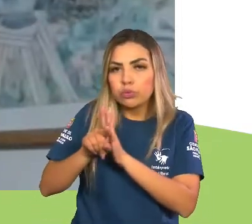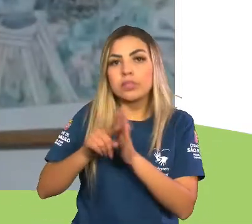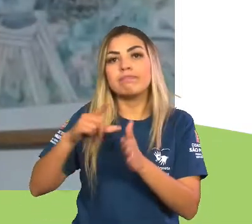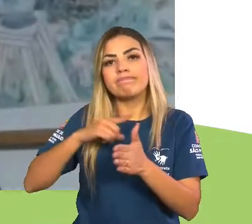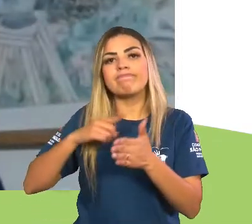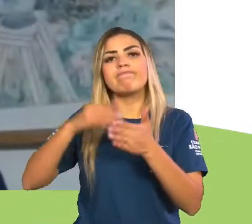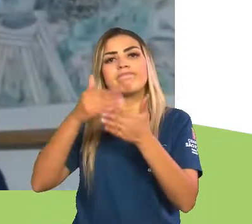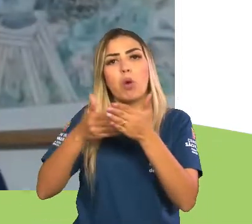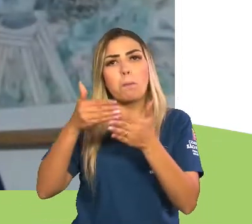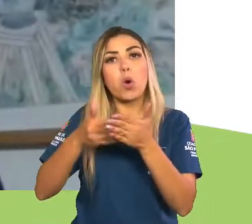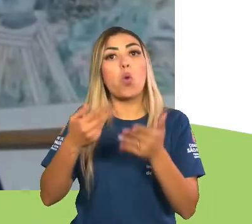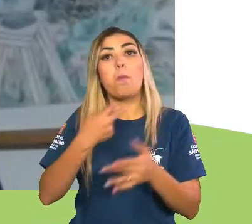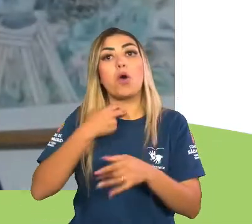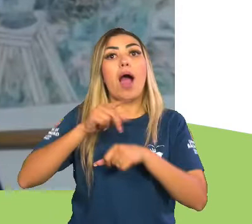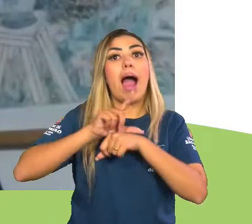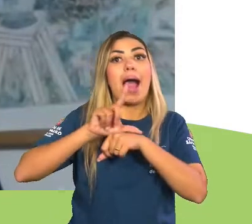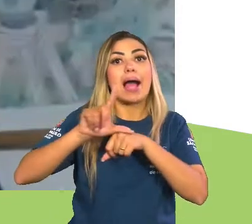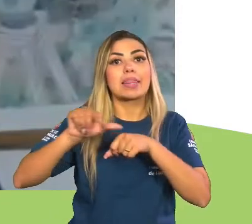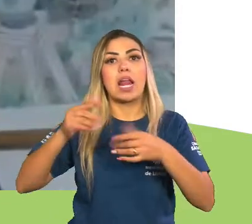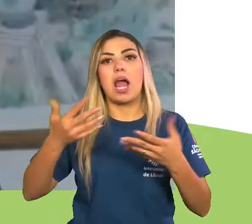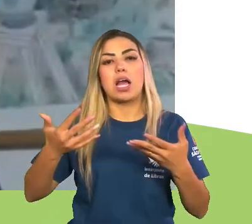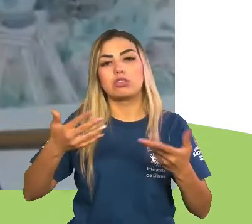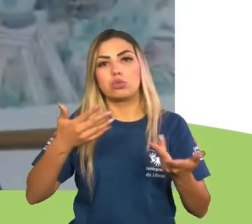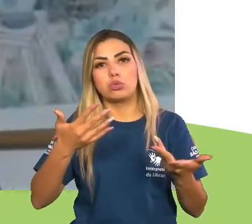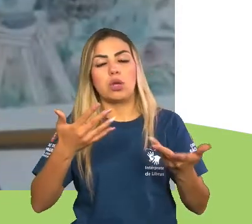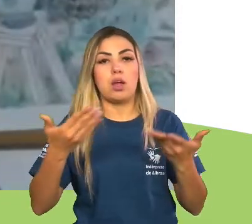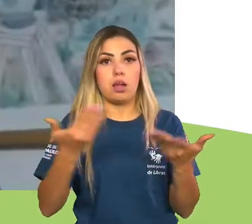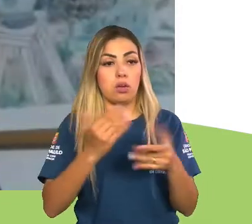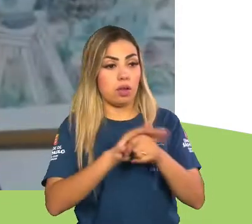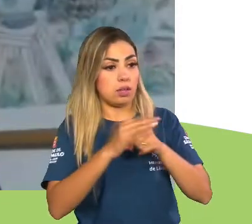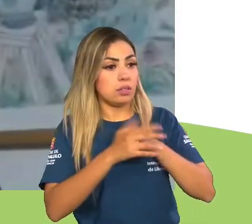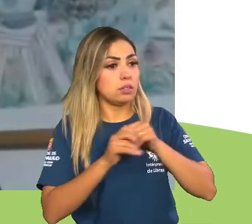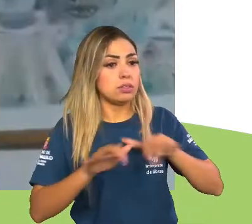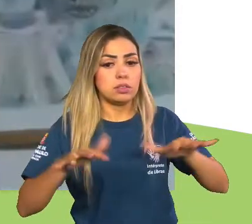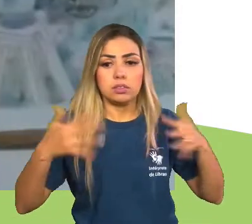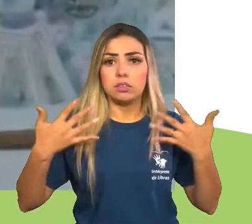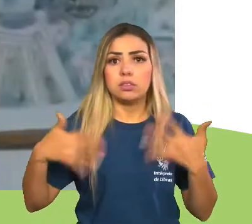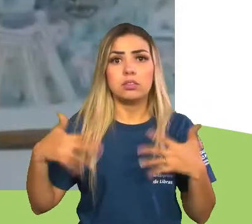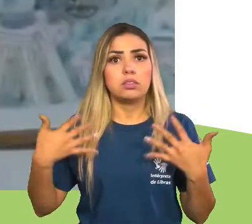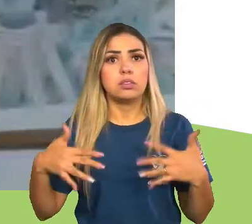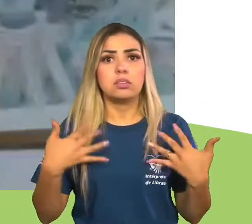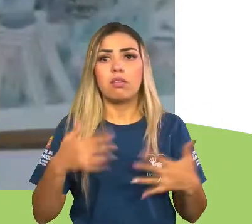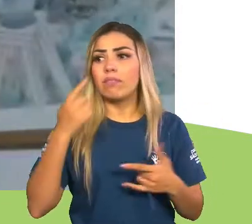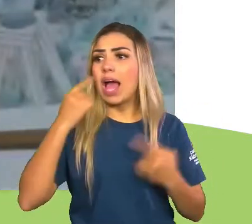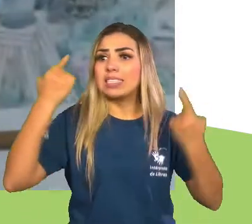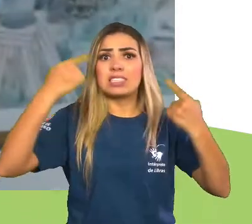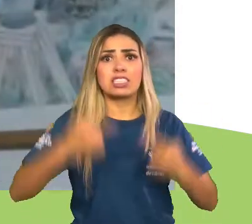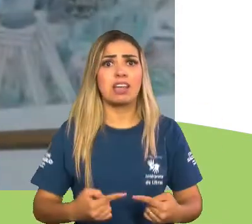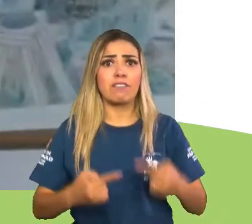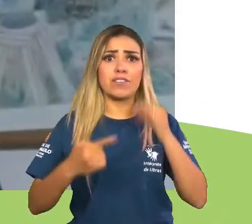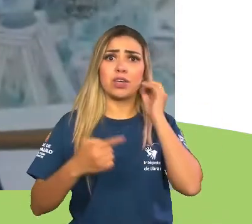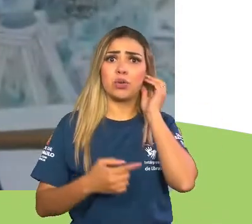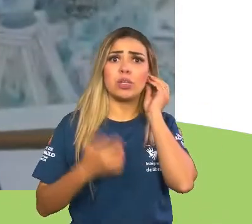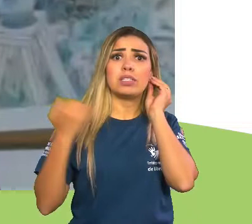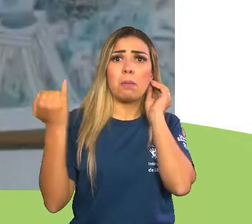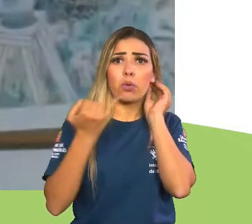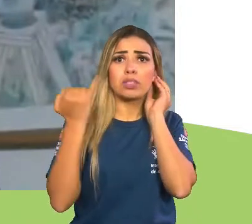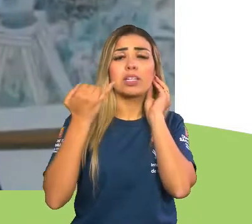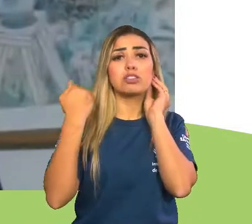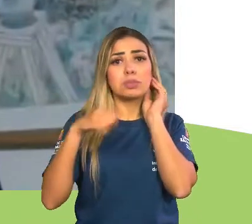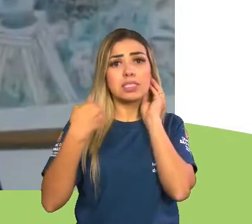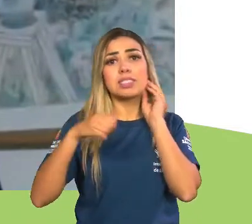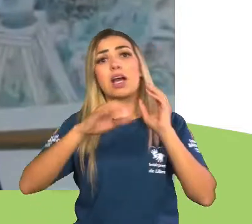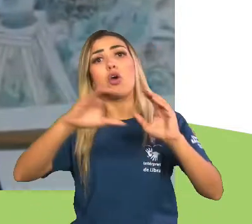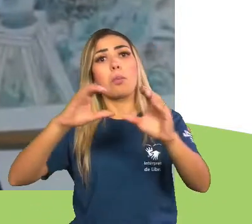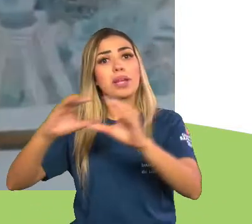não é atraso ao acesso. Foi na pandemia que a gente colocou e a gente viu o desafio da importância de ter uma comunicação